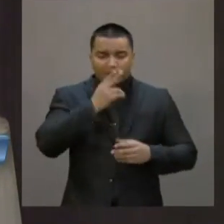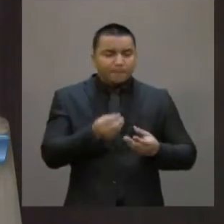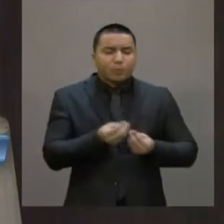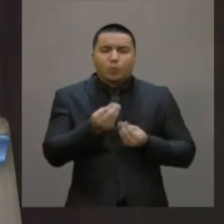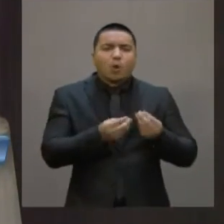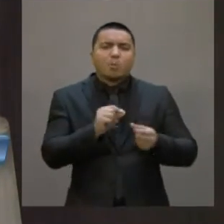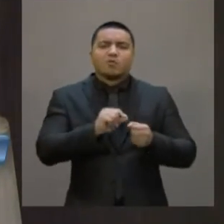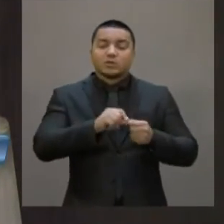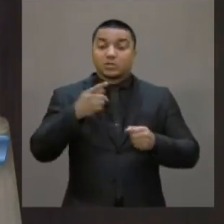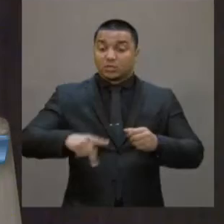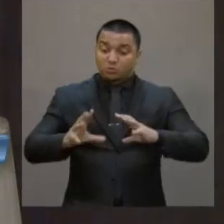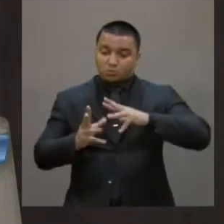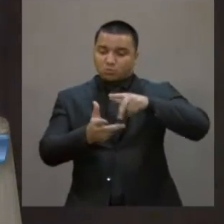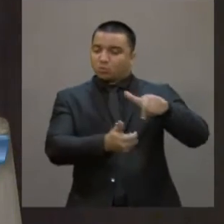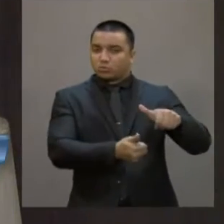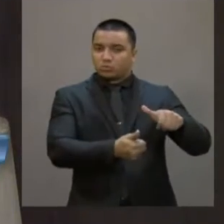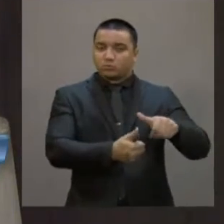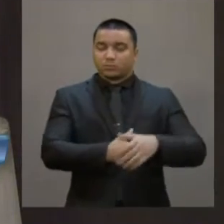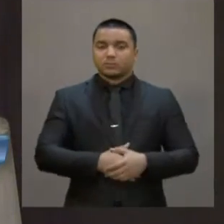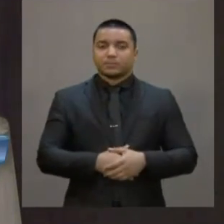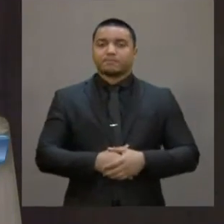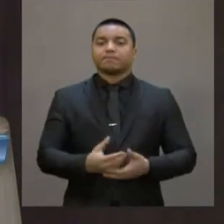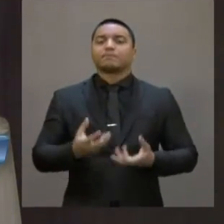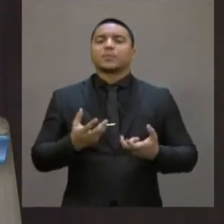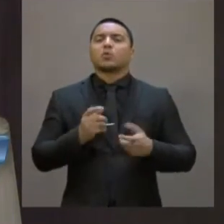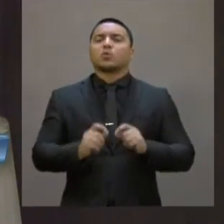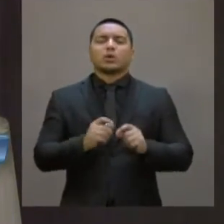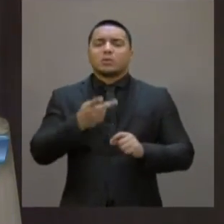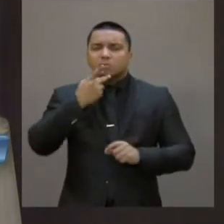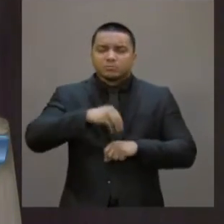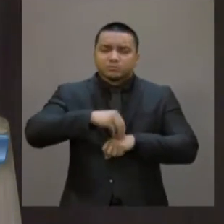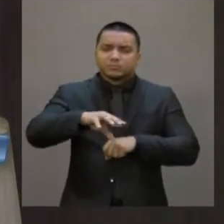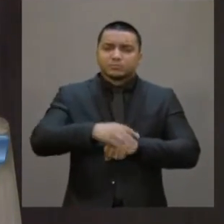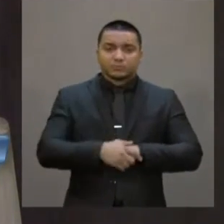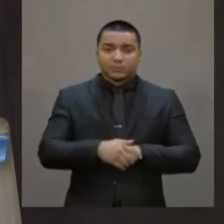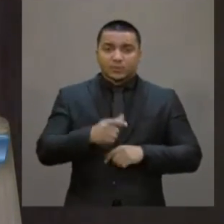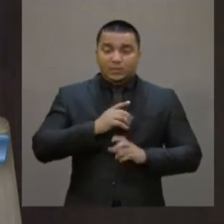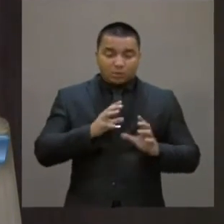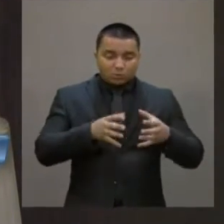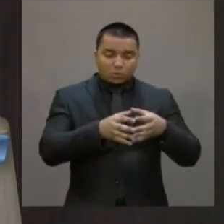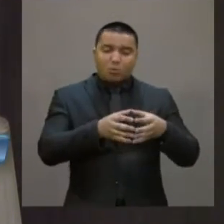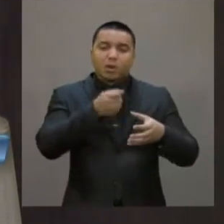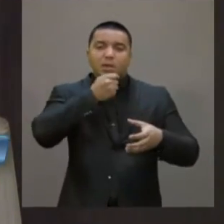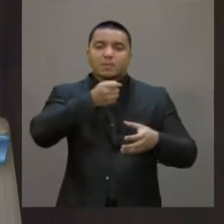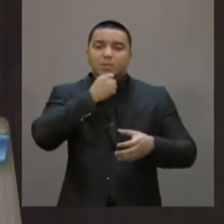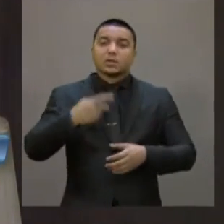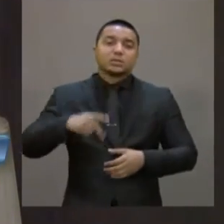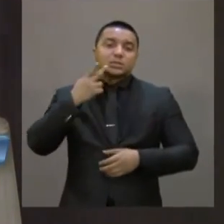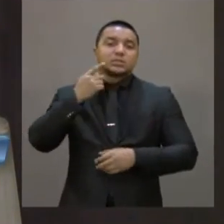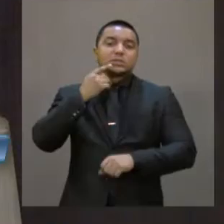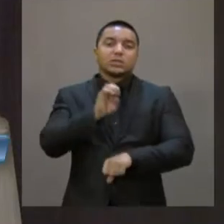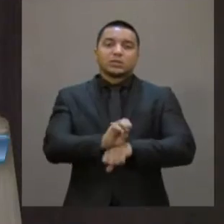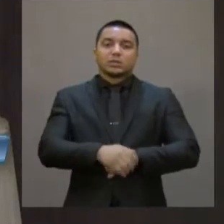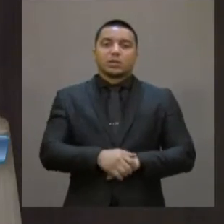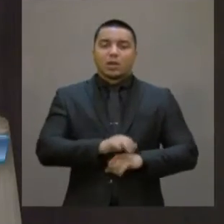produzidos no mundo inteiro. Eu queria dizer isso porque tem um setor da imprensa cearense que está apostando